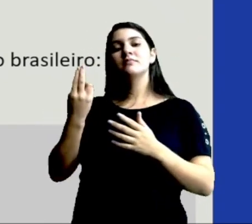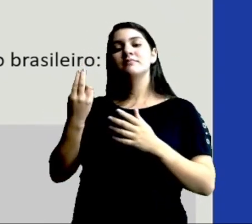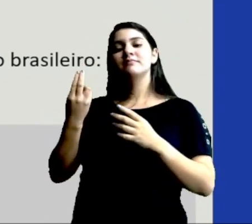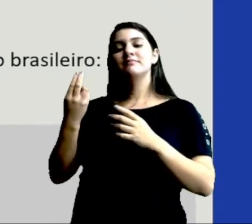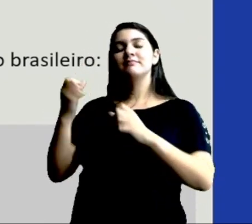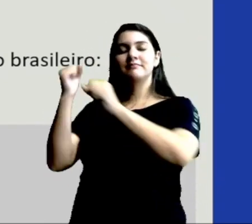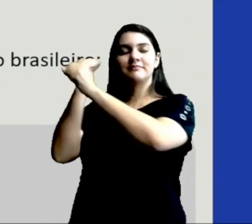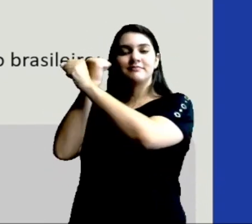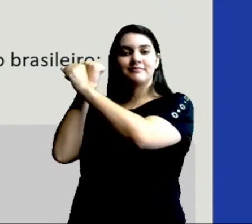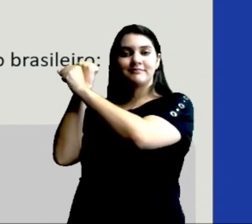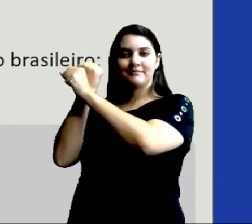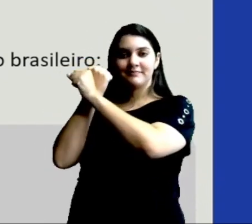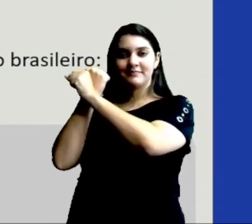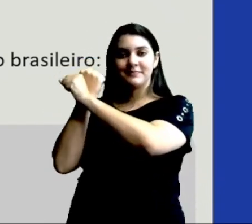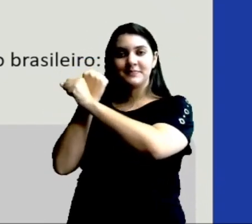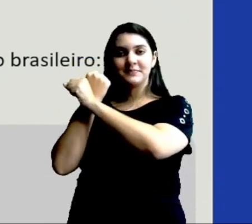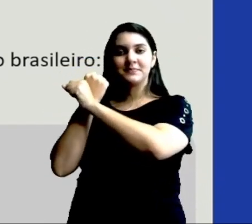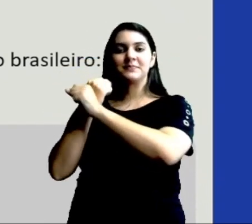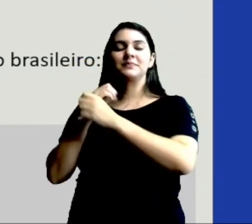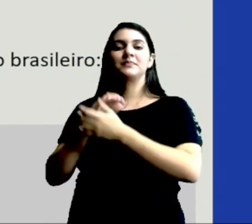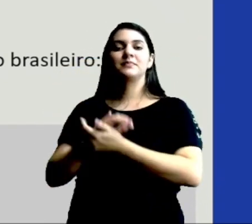serem escravizados.